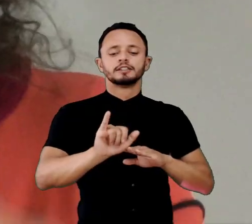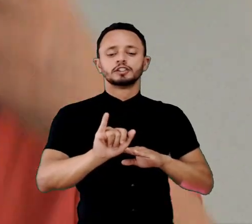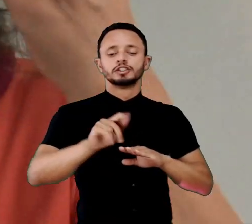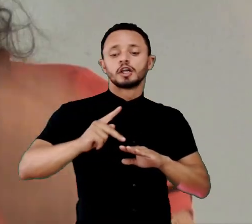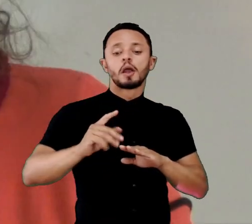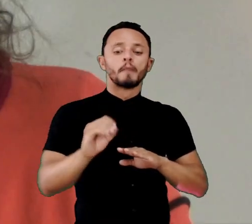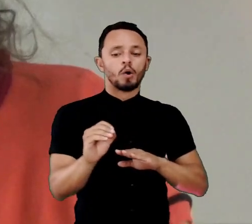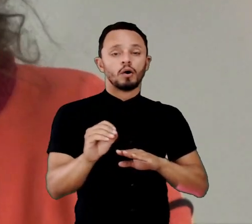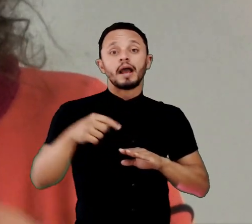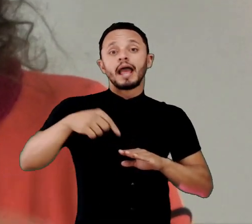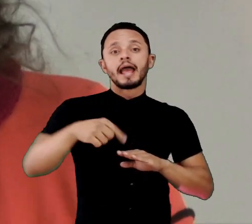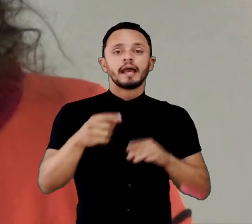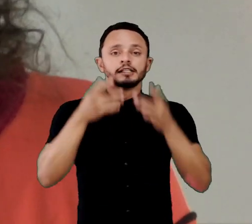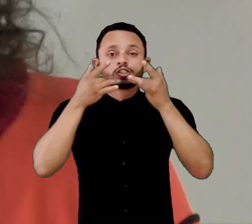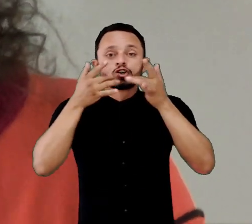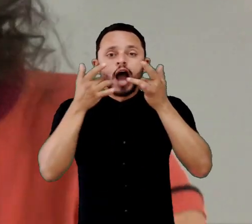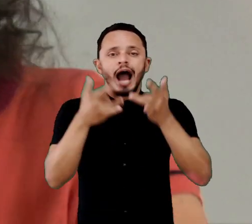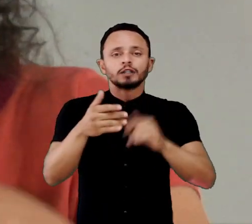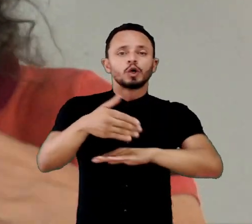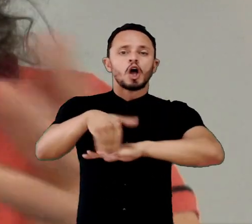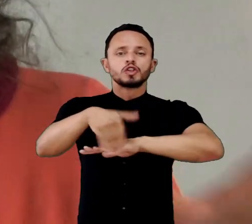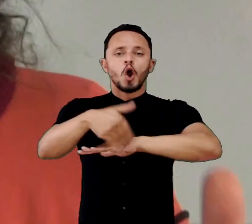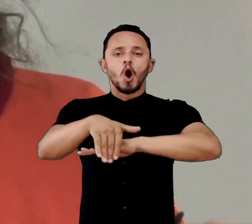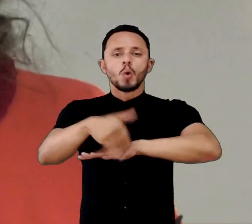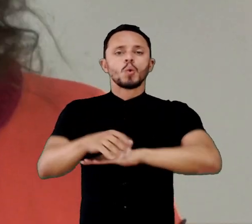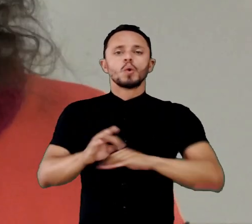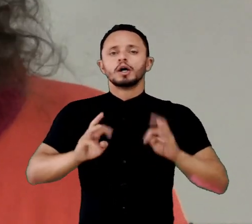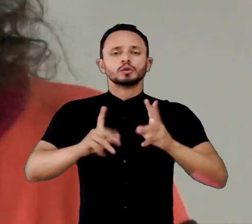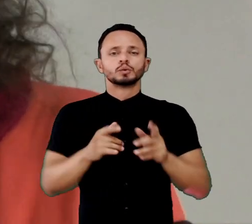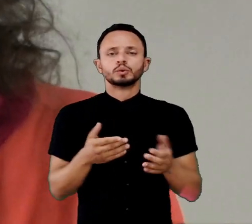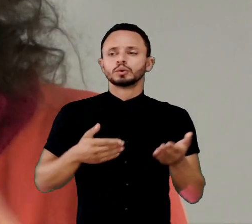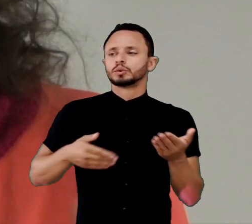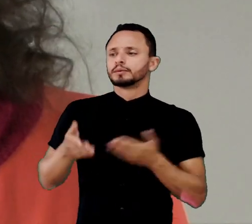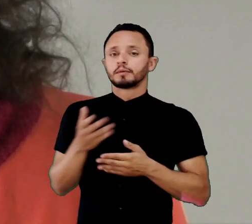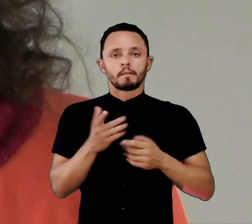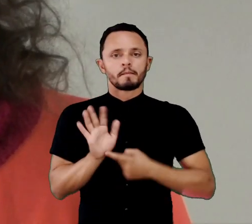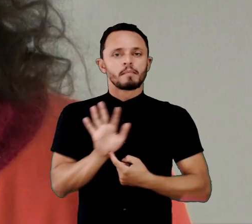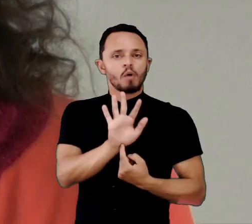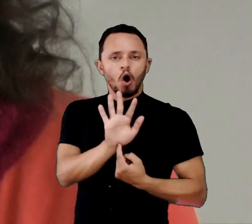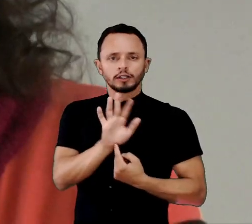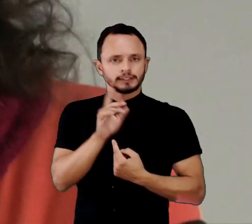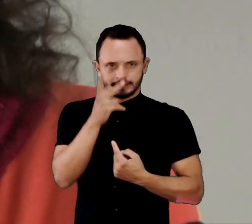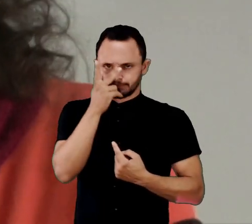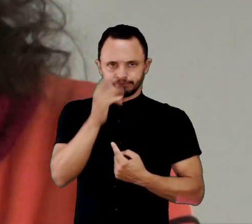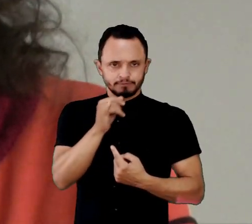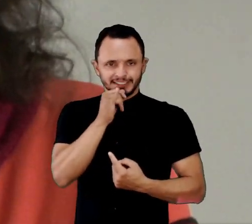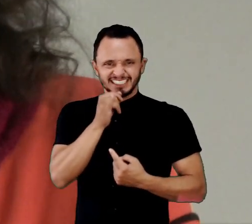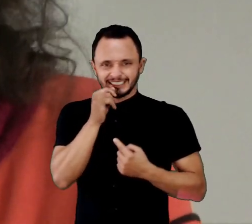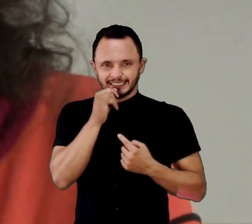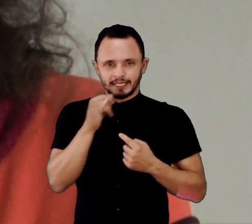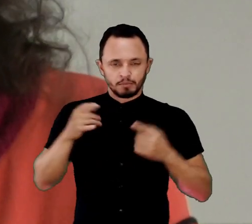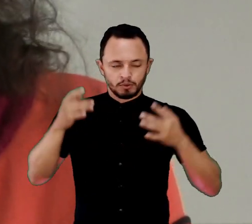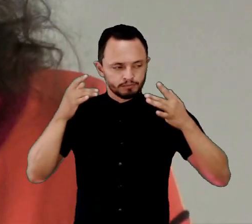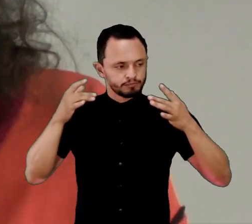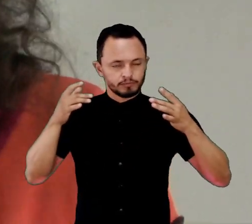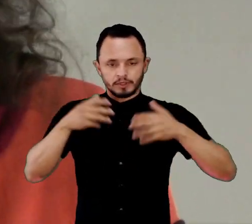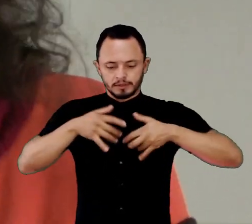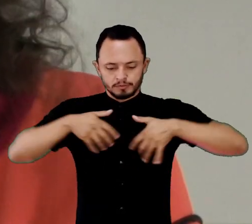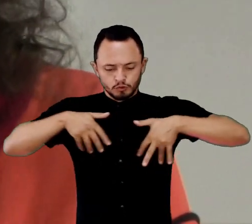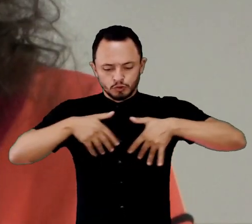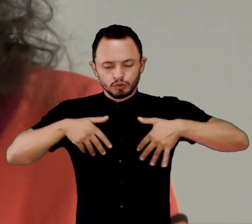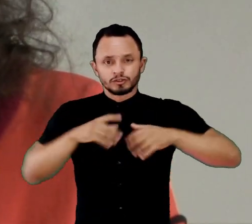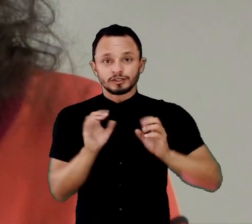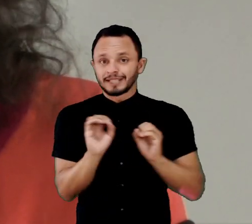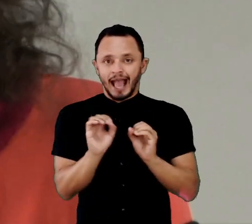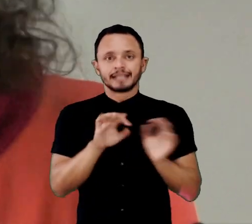Um espetáculo eminentemente de rua, com todo o jogo de cena explícito, né? Que a gente contou a história do mito do Édipo. A gente